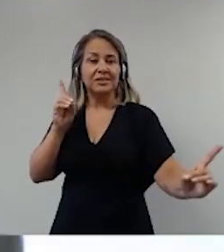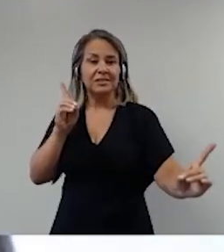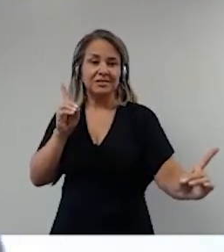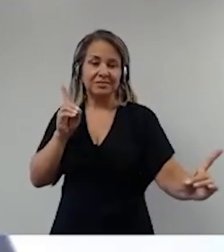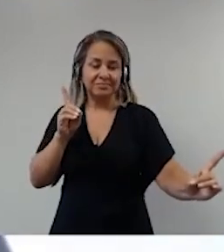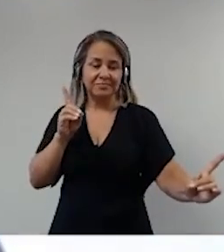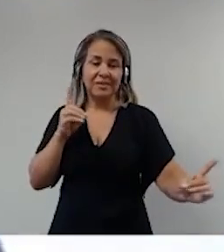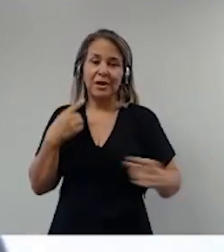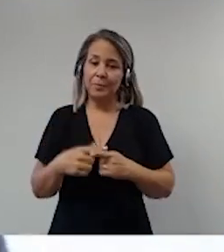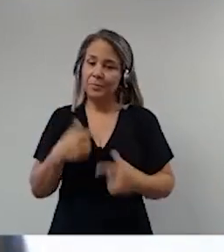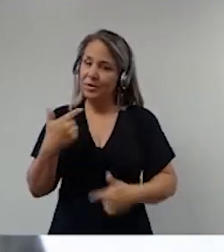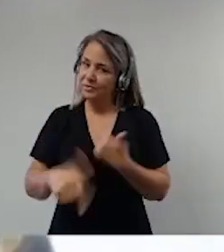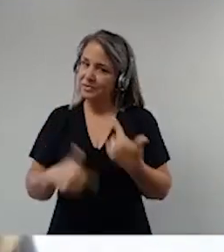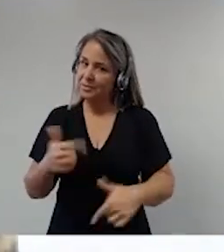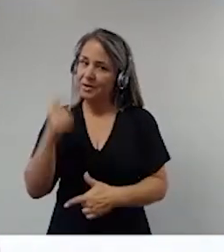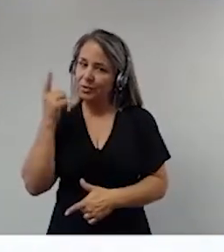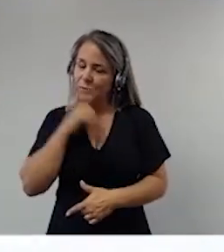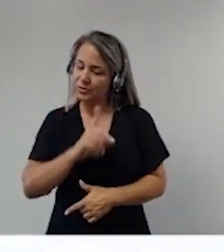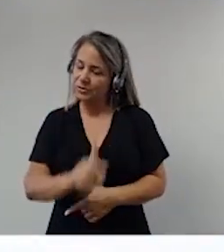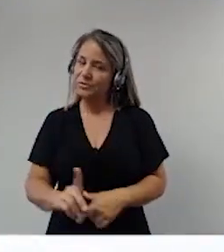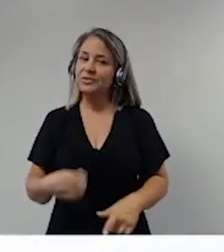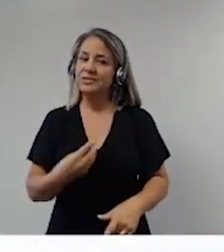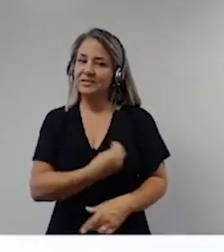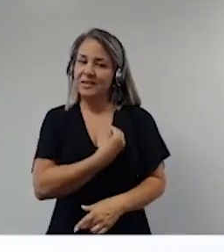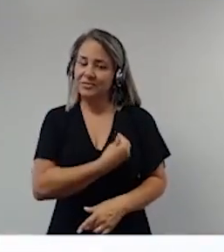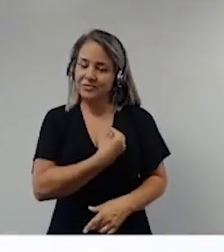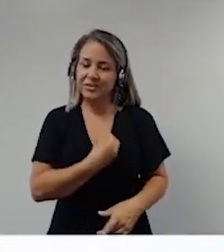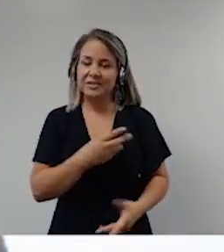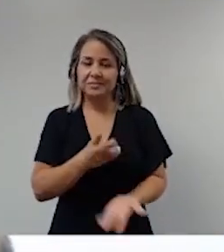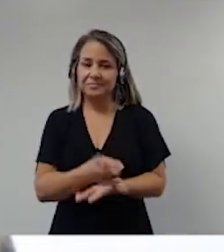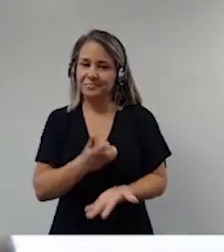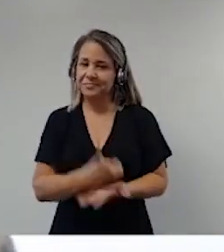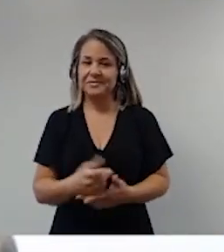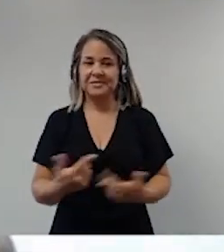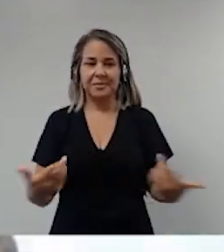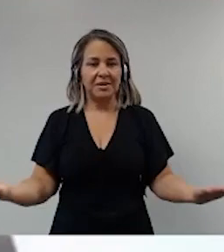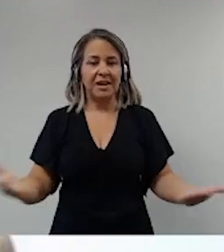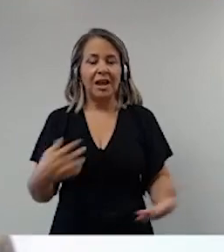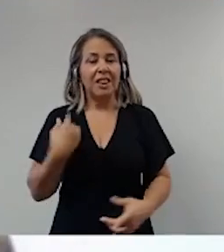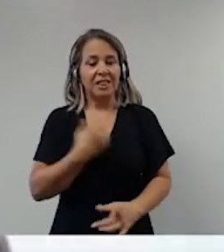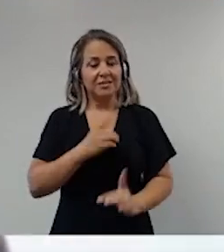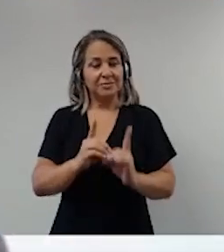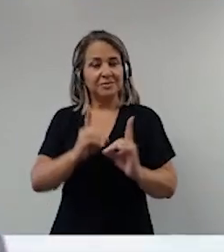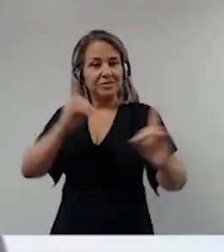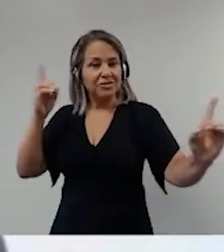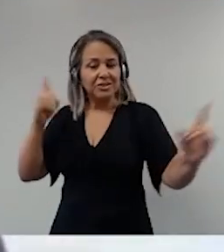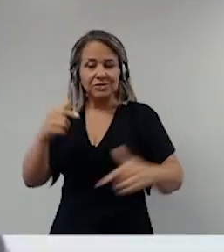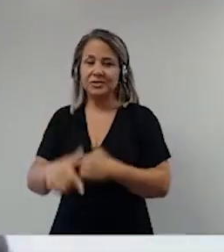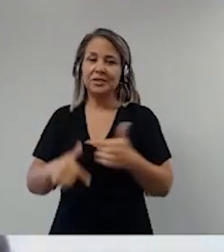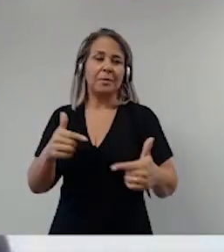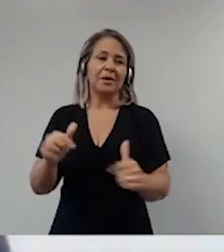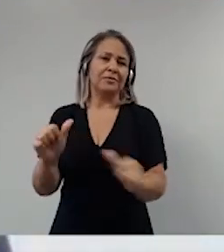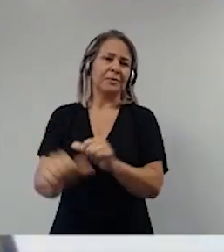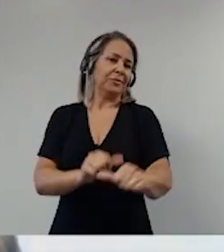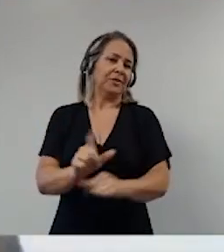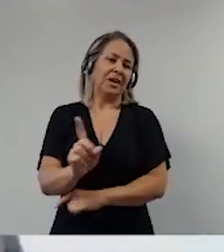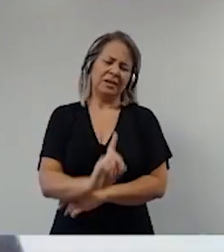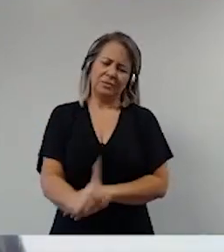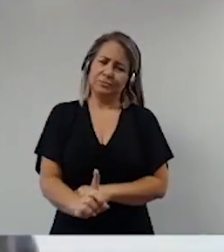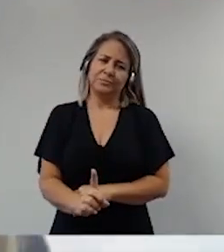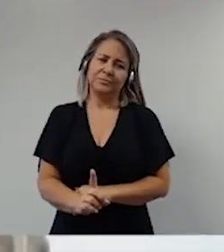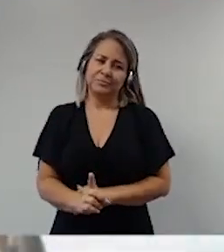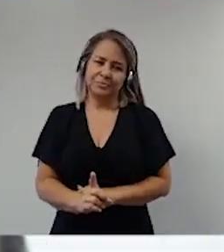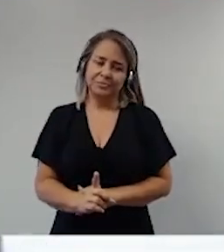porque o trabalho continua e a eficiência tem que continuar. Não é porque nós estamos à distância que o trabalho deve ser diferente.